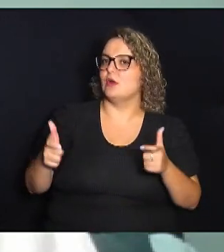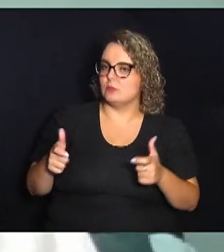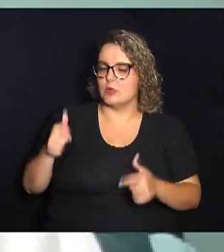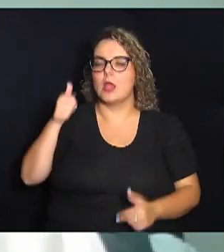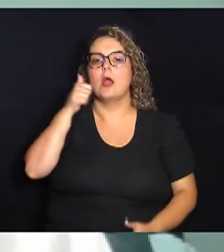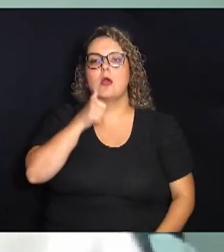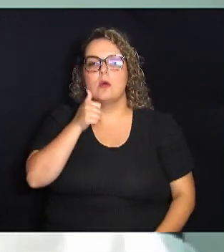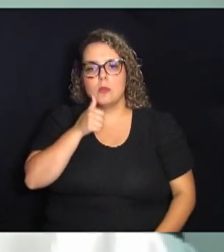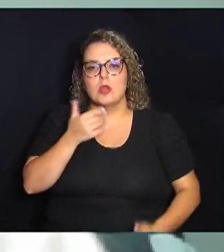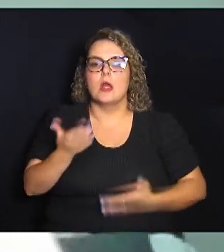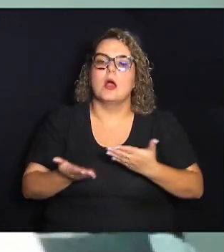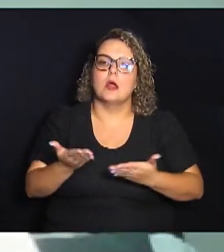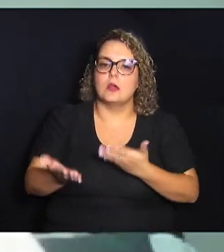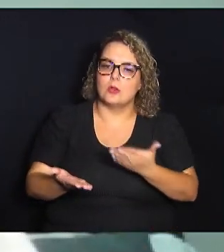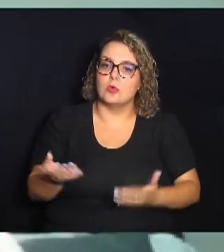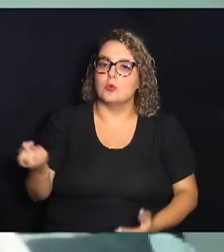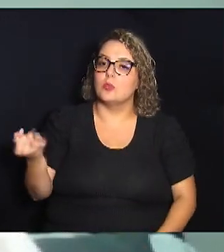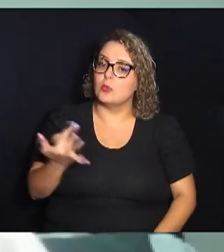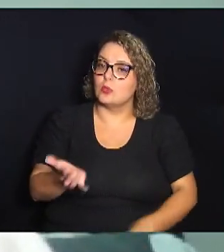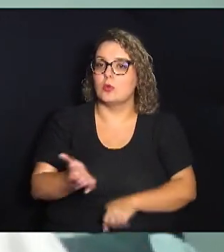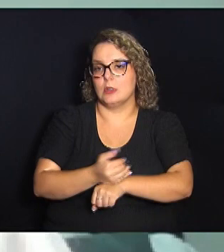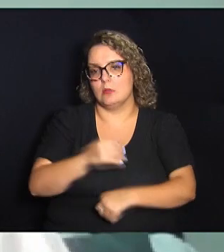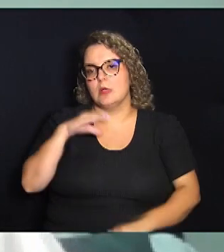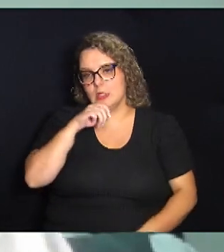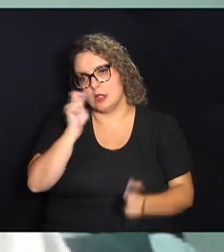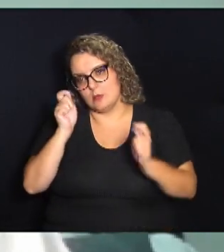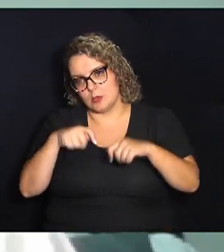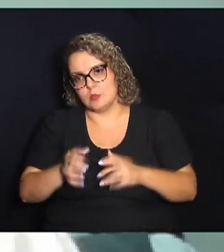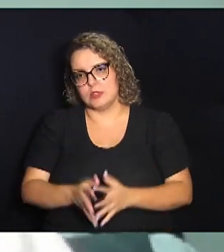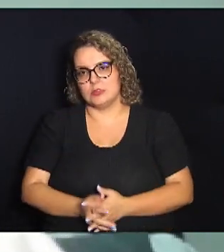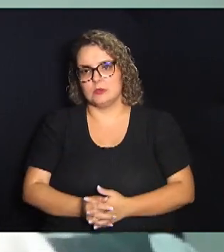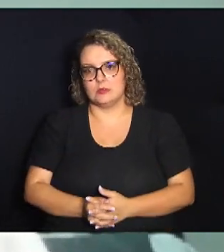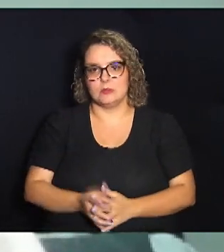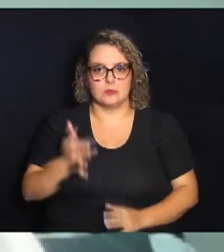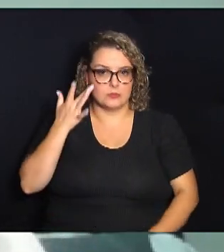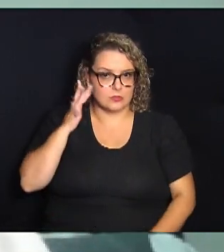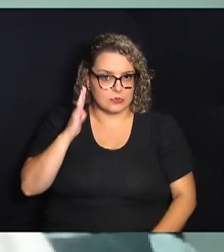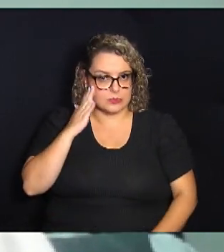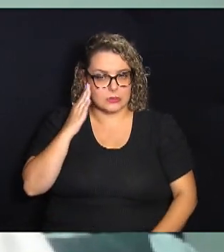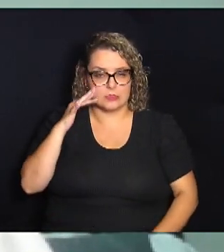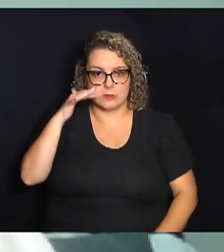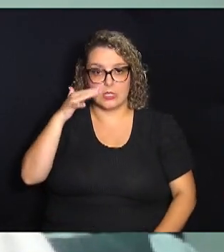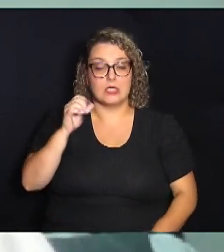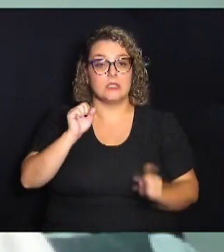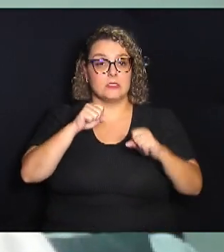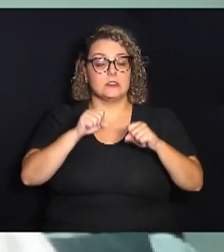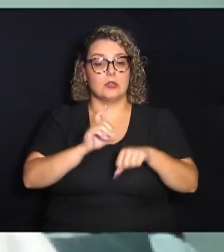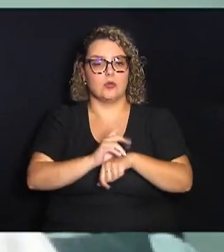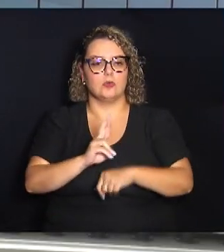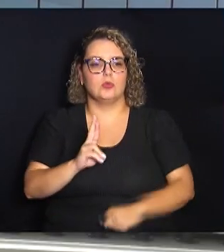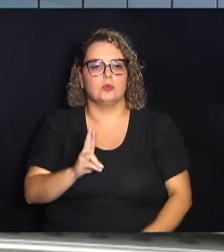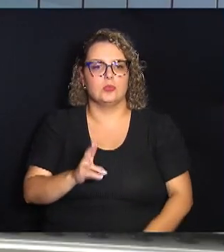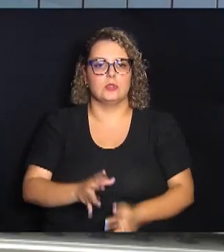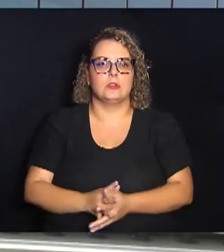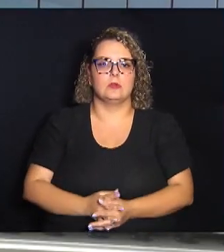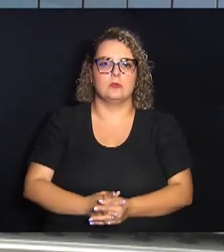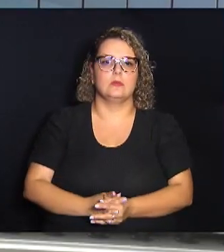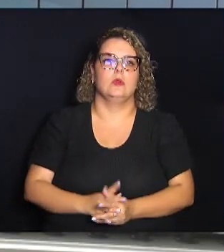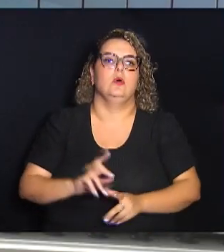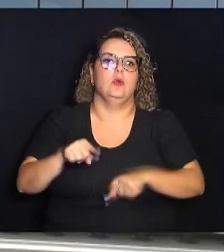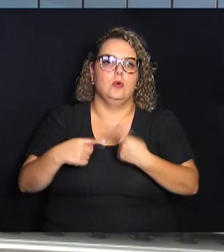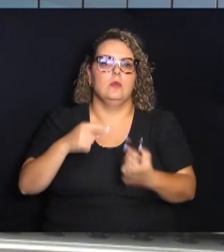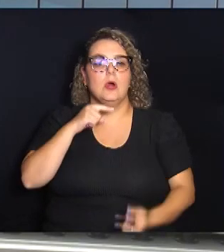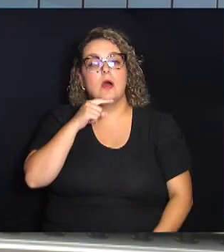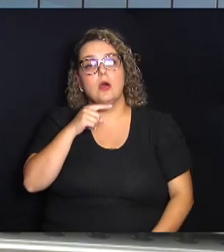que a gente tem que tratar o mais rápido possível. Não sei se você me entendeu, Ana. Sim, doutora, até uma outra dúvida aqui,